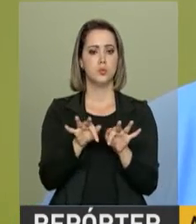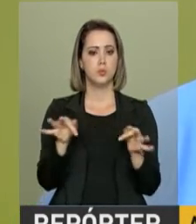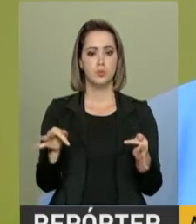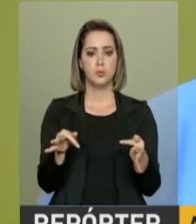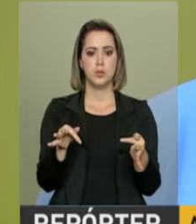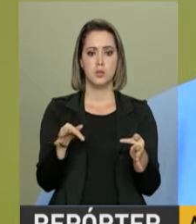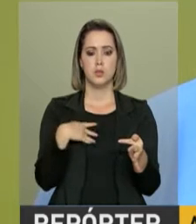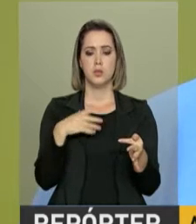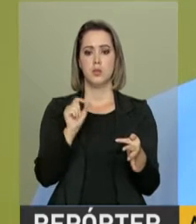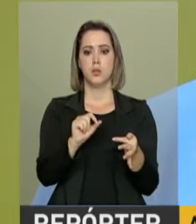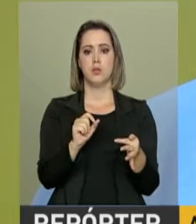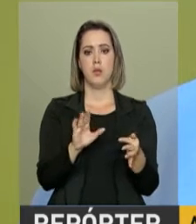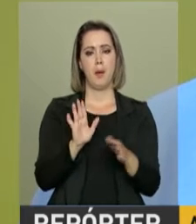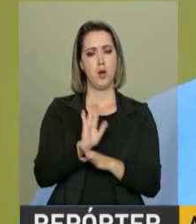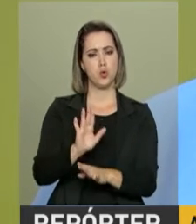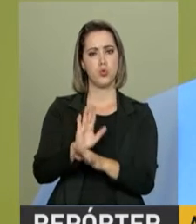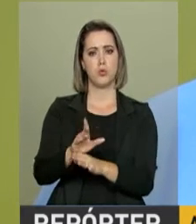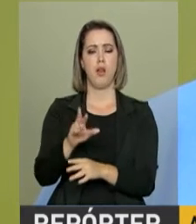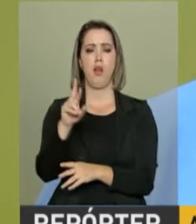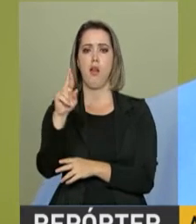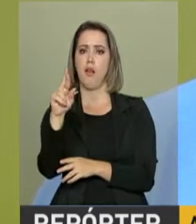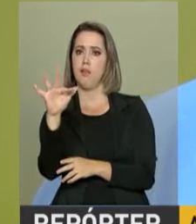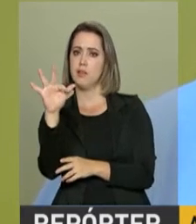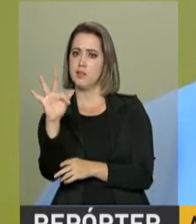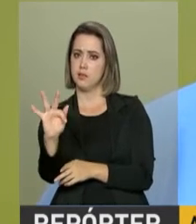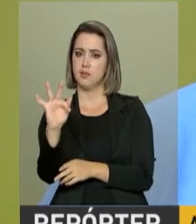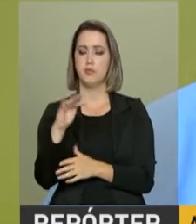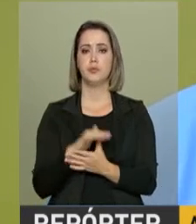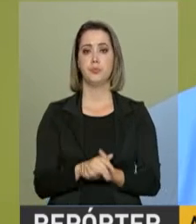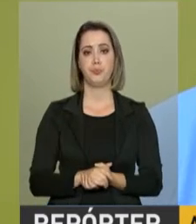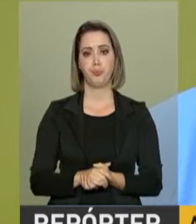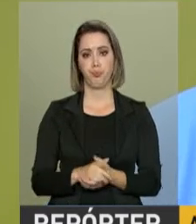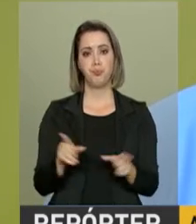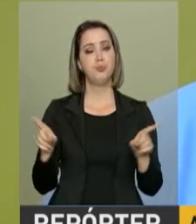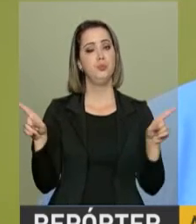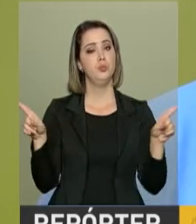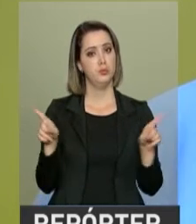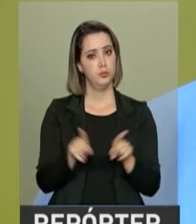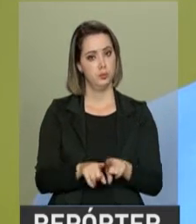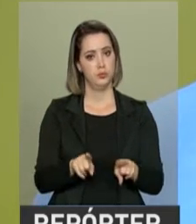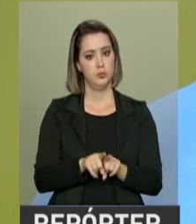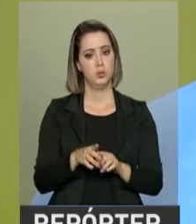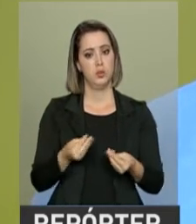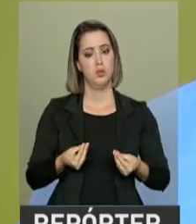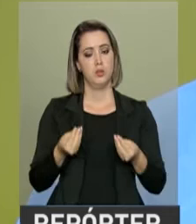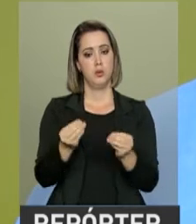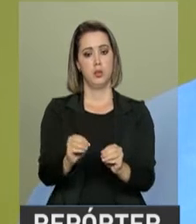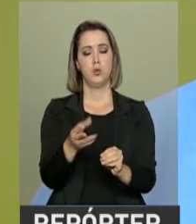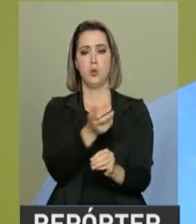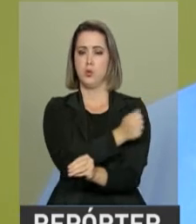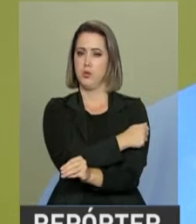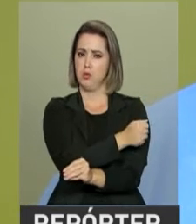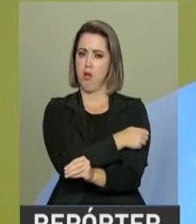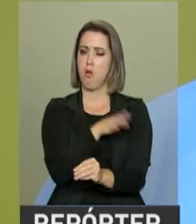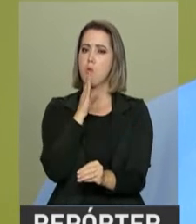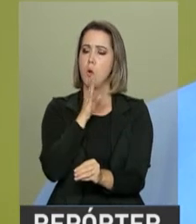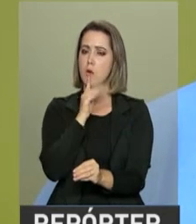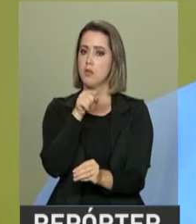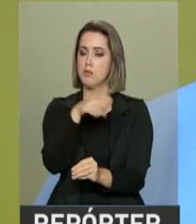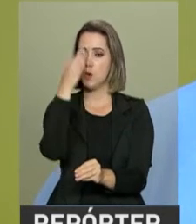a Receita Federal, o autoatendimento da Receita Federal. E também passar para os nossos alunos o